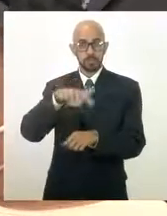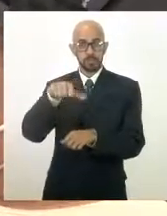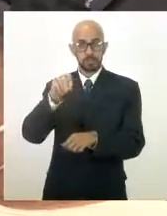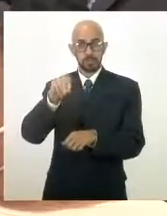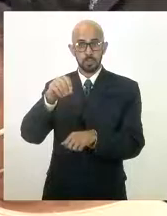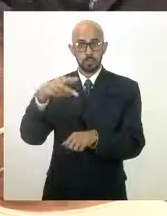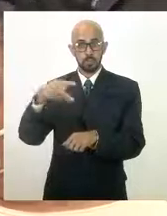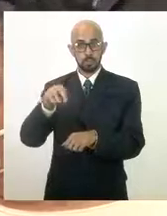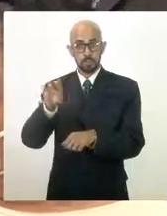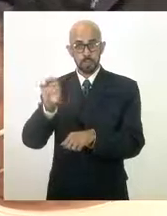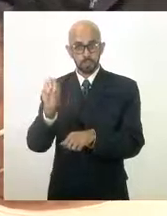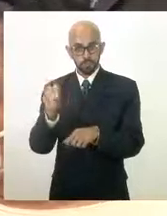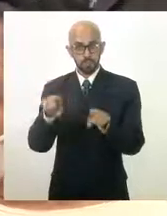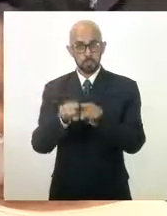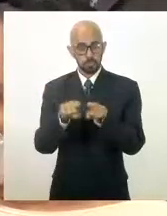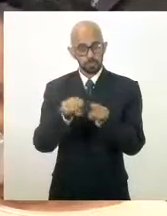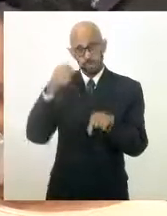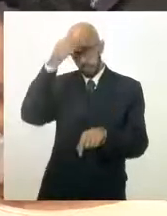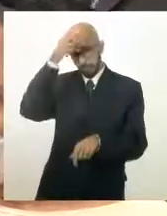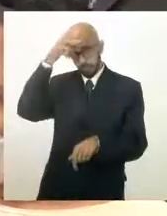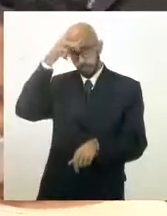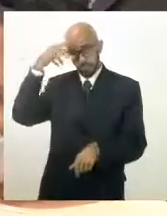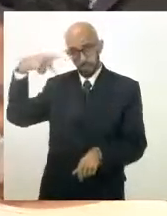Fábio, Fábio do Pastel.